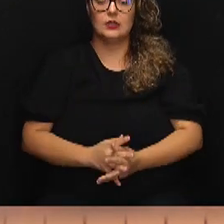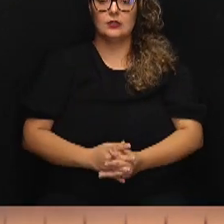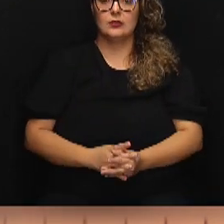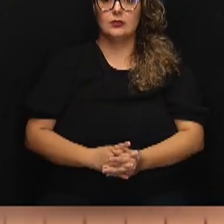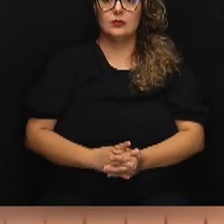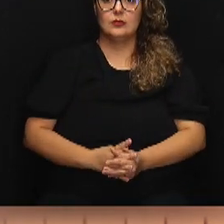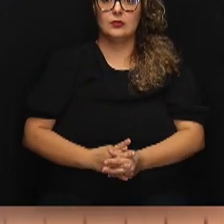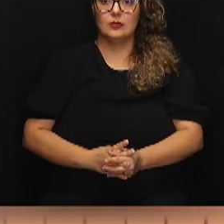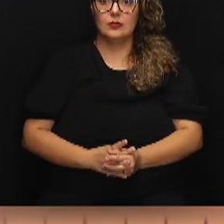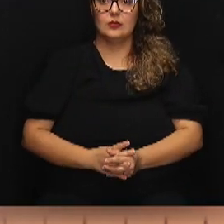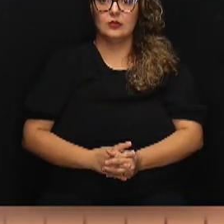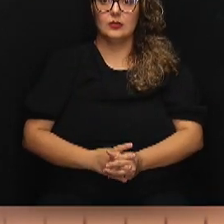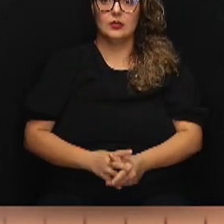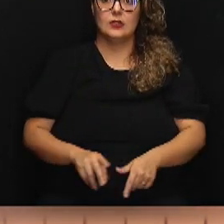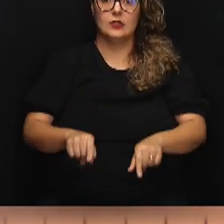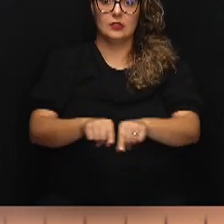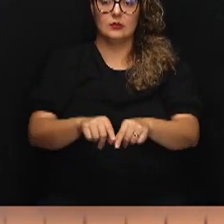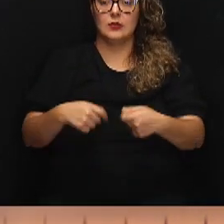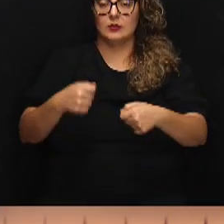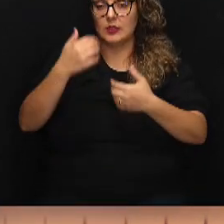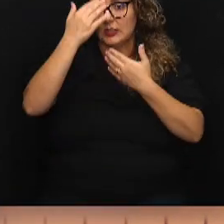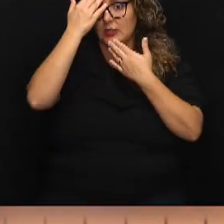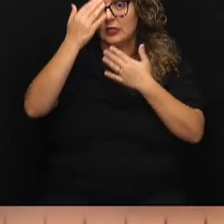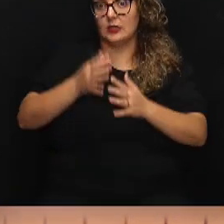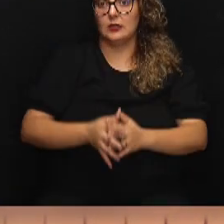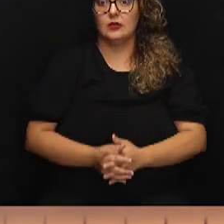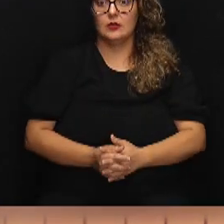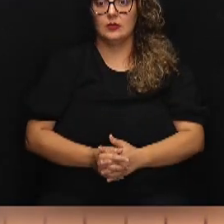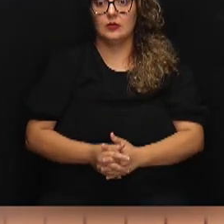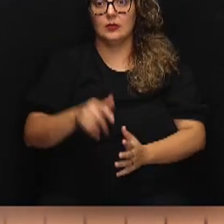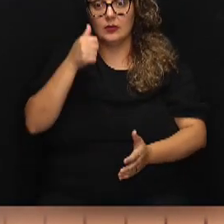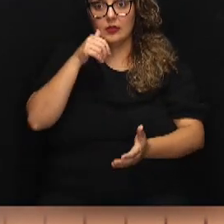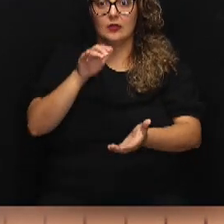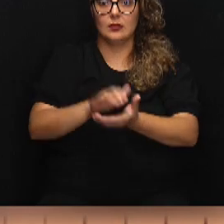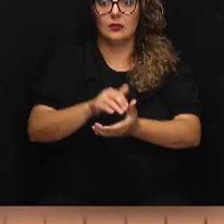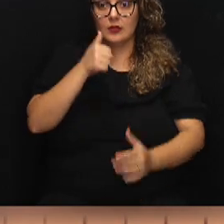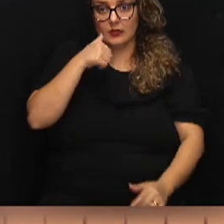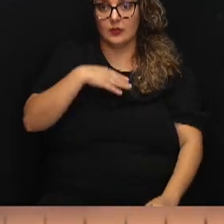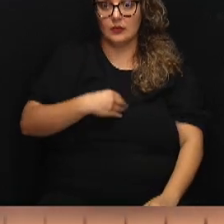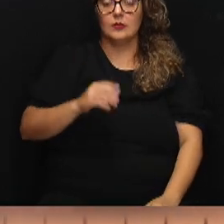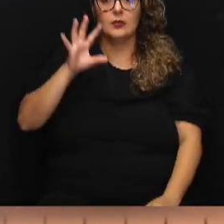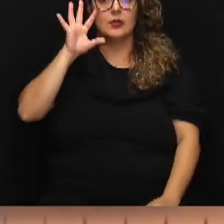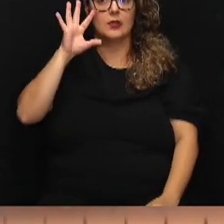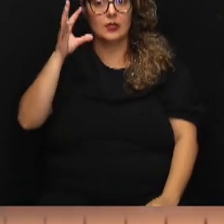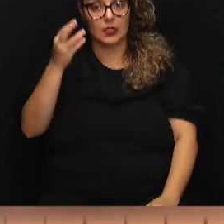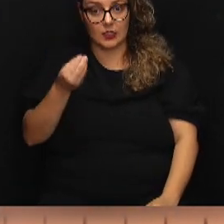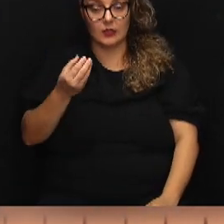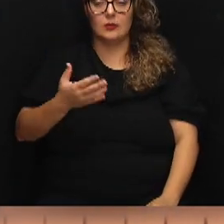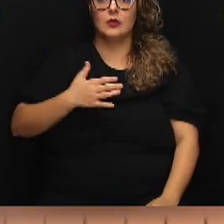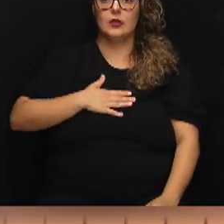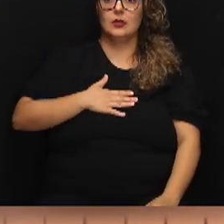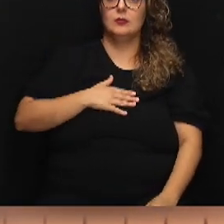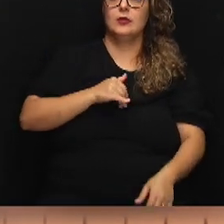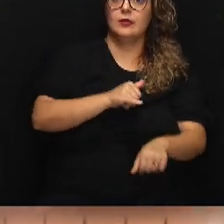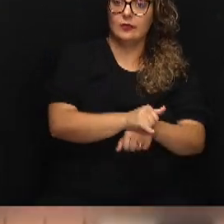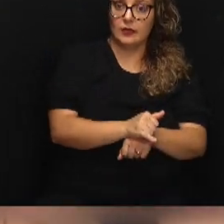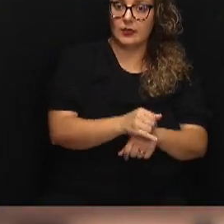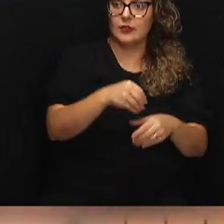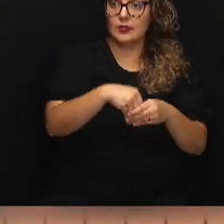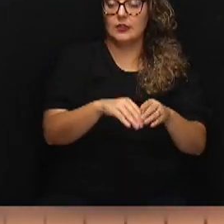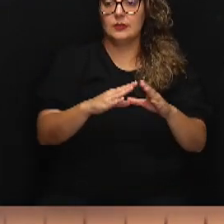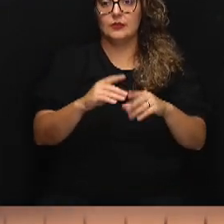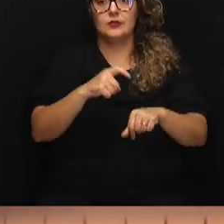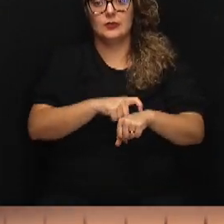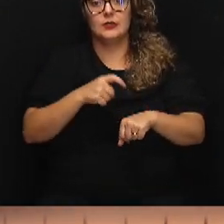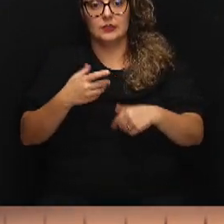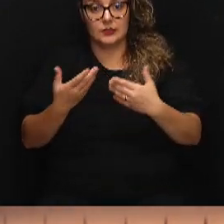Também não poderia deixar de agradecer minha esposa e minha filha, que compreendem a minha ausência de casa nesses